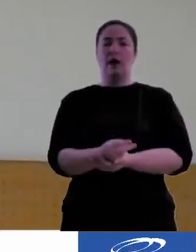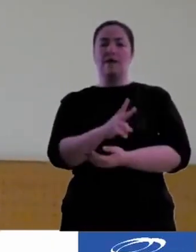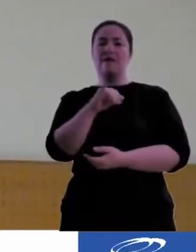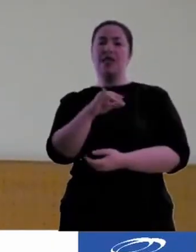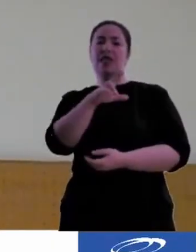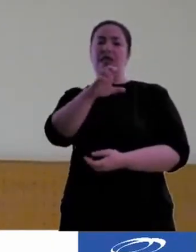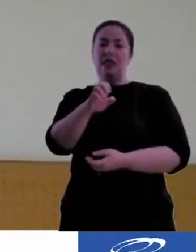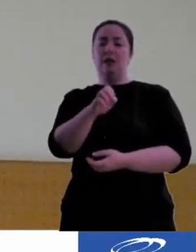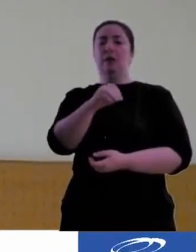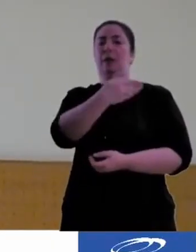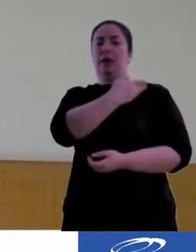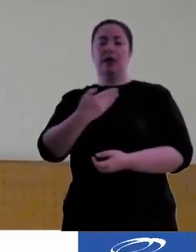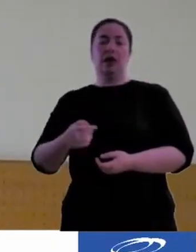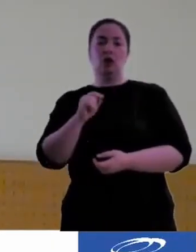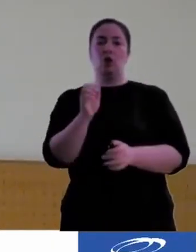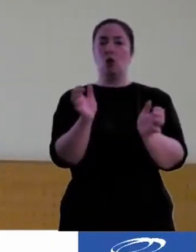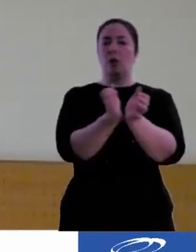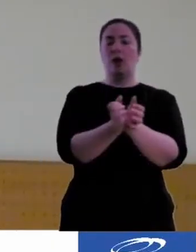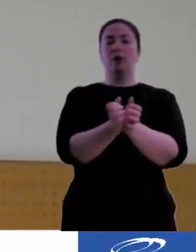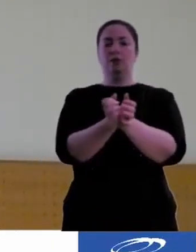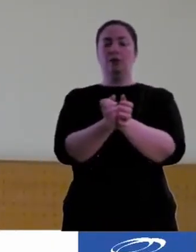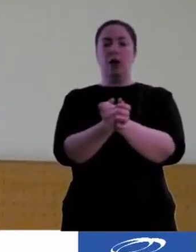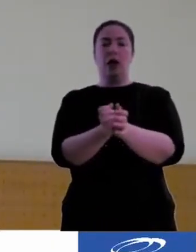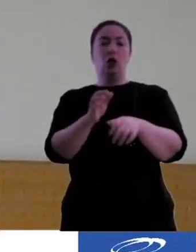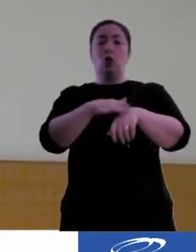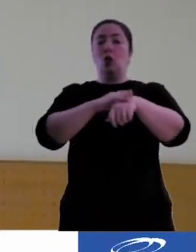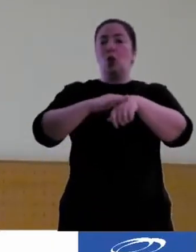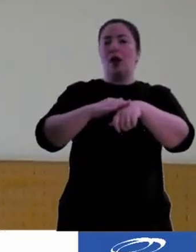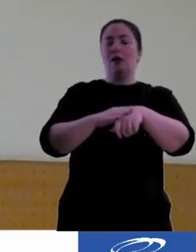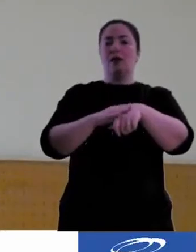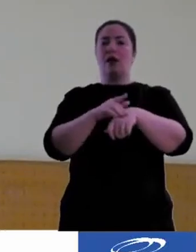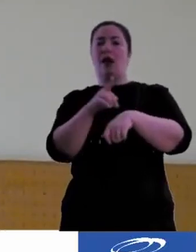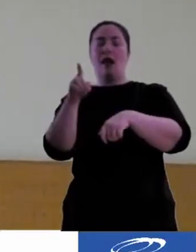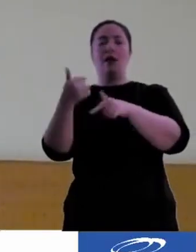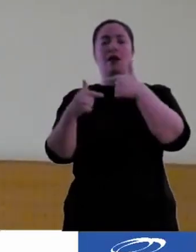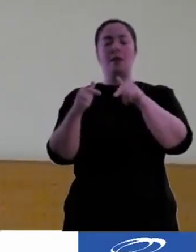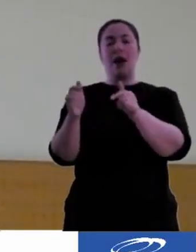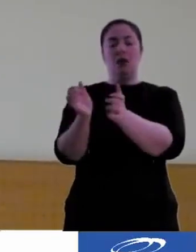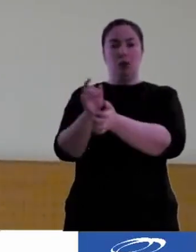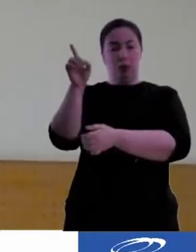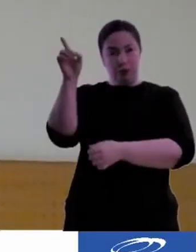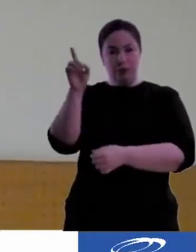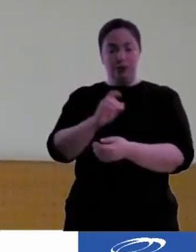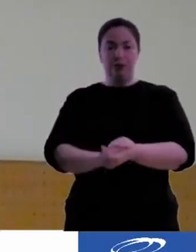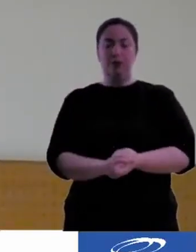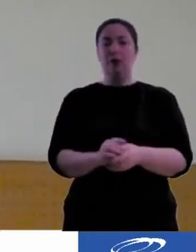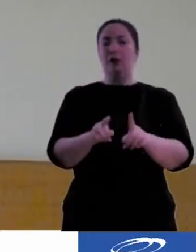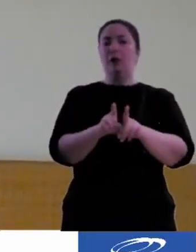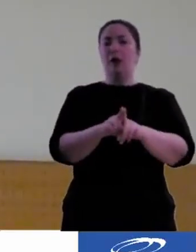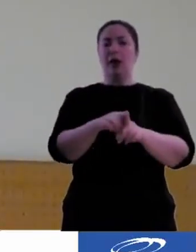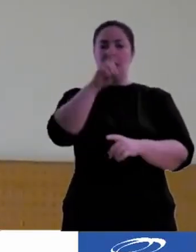no Departamento de Medicina Laboratorial e Patologia da instituição, além de dirigir o Laboratório de Pesquisa em Doenças